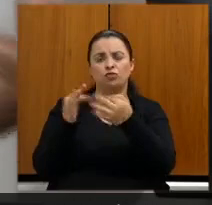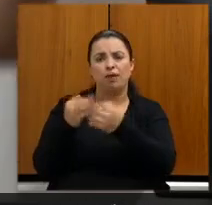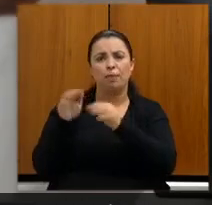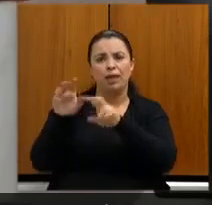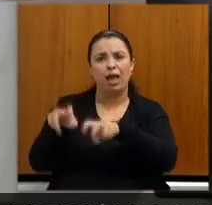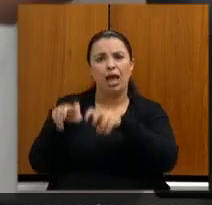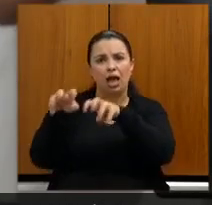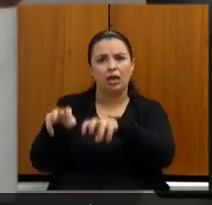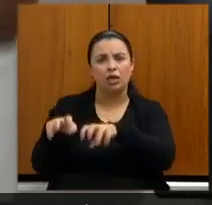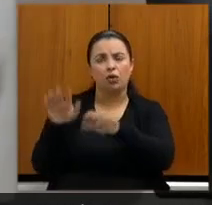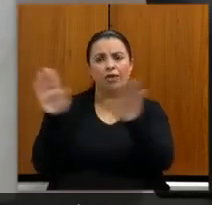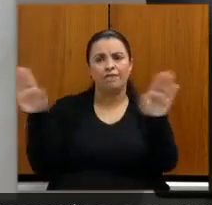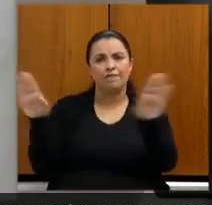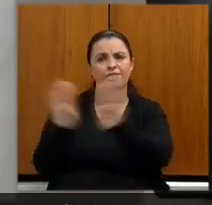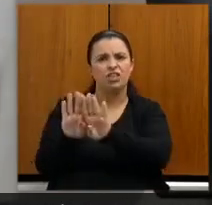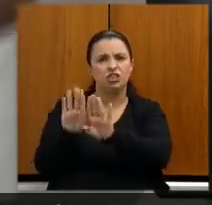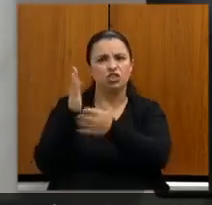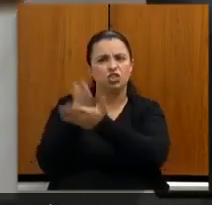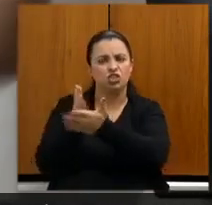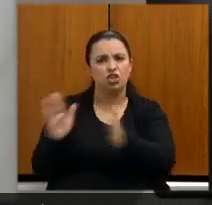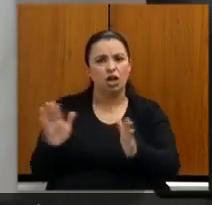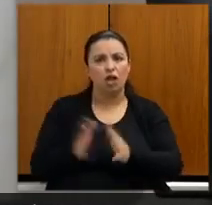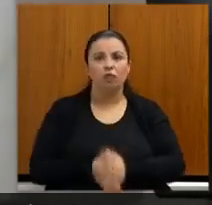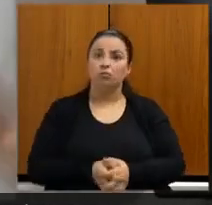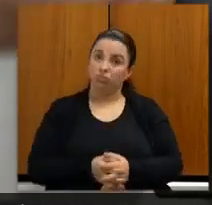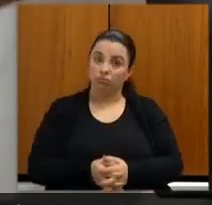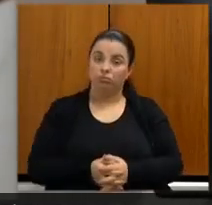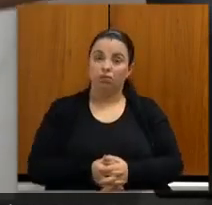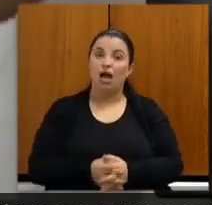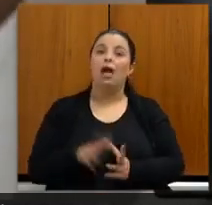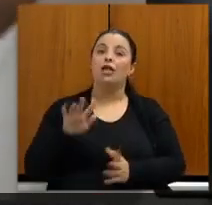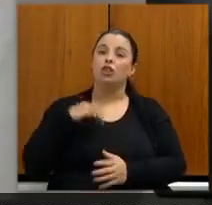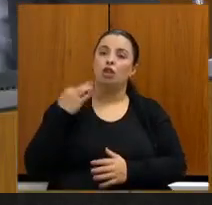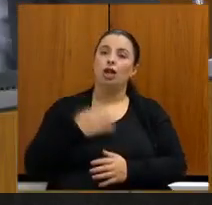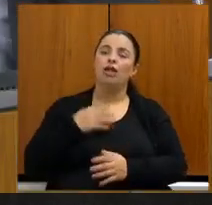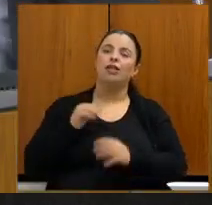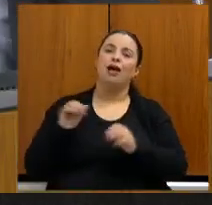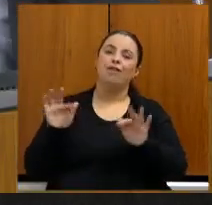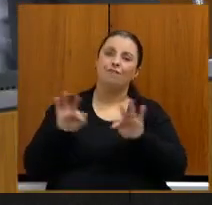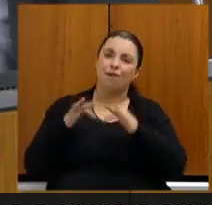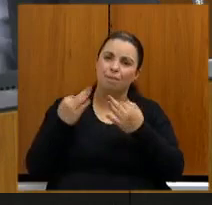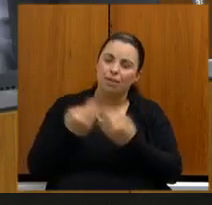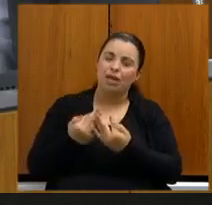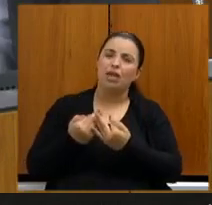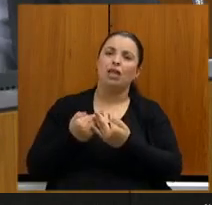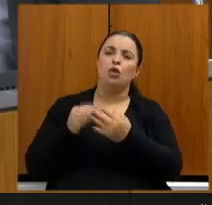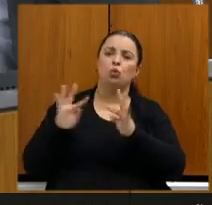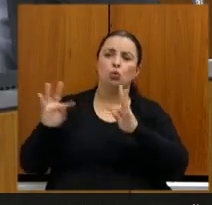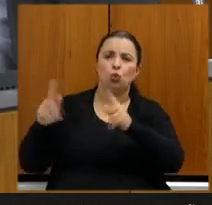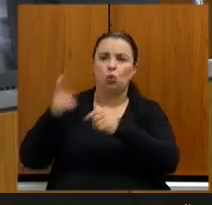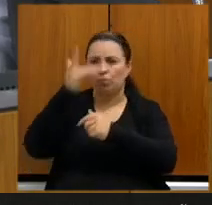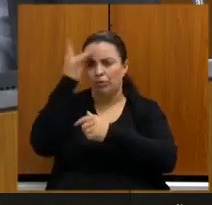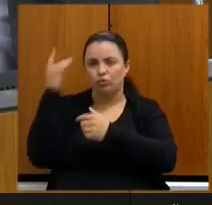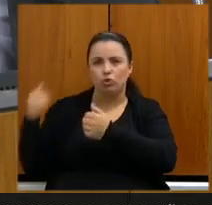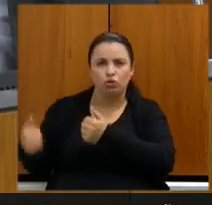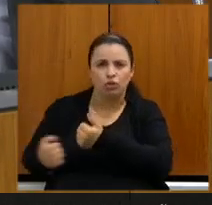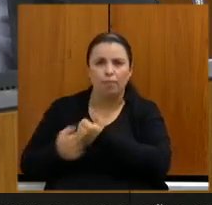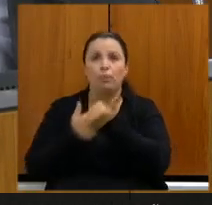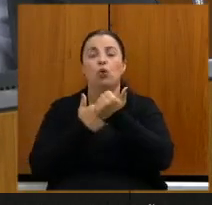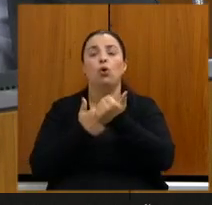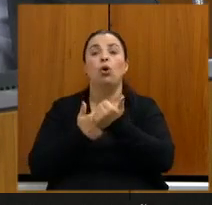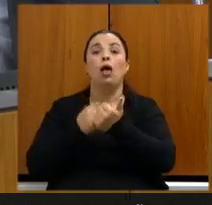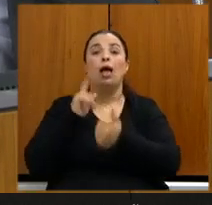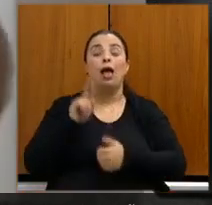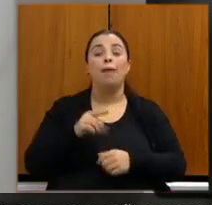juntamos o movimento das escolas famílias agrícolas toda a rede de apoio eu acho que foi a primeira vez que o governo de